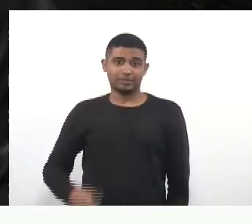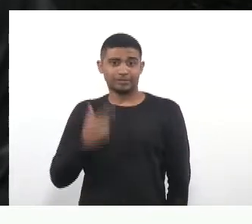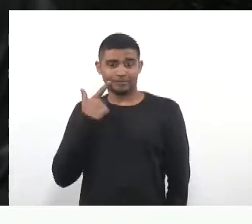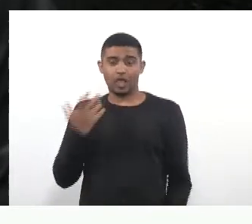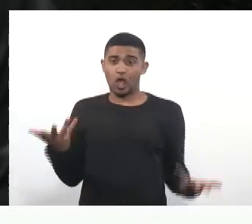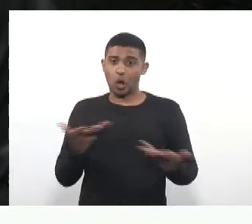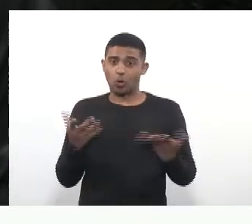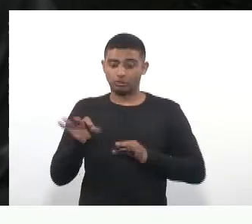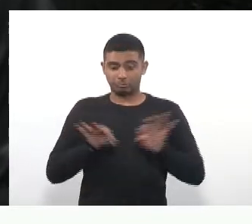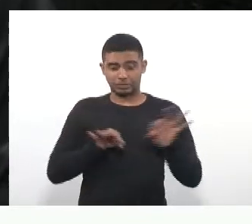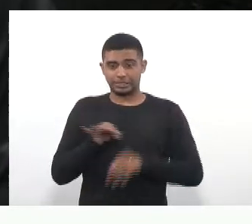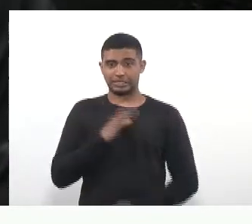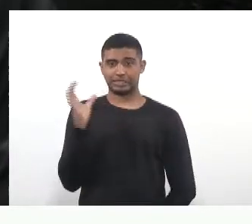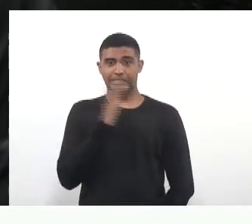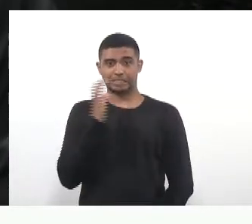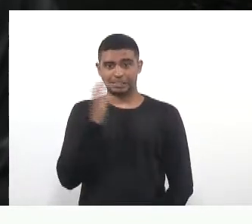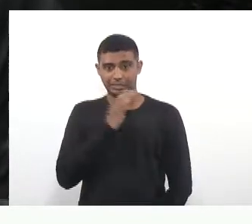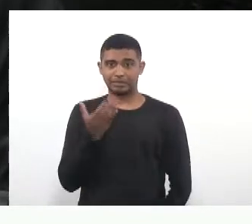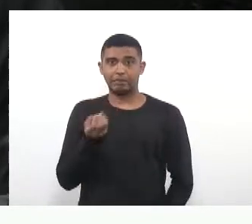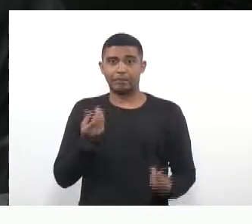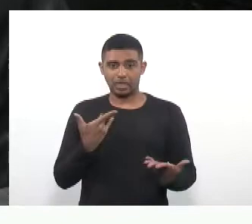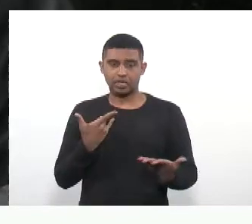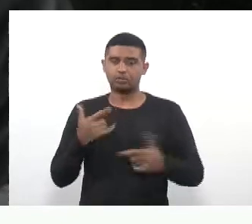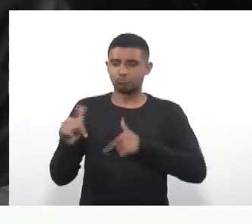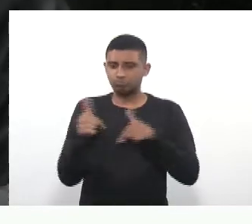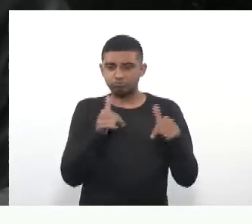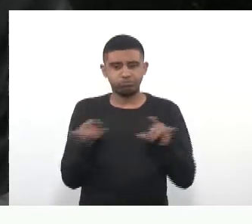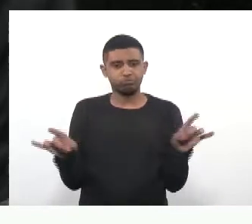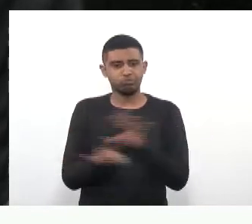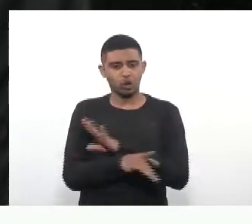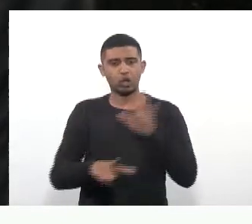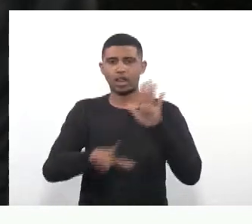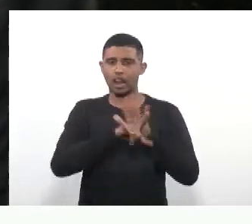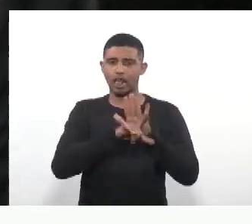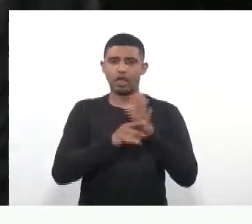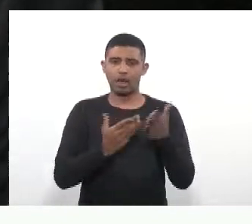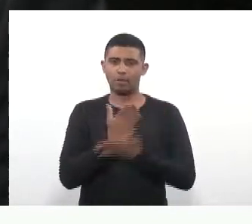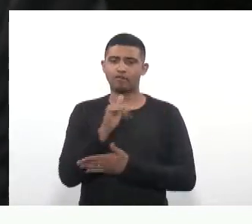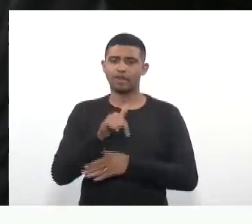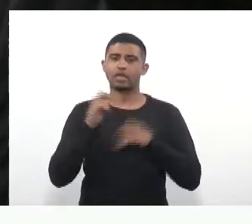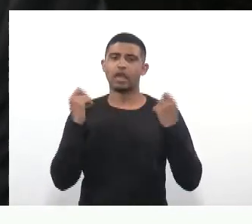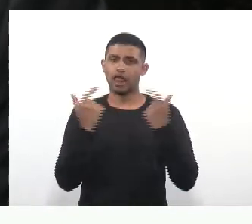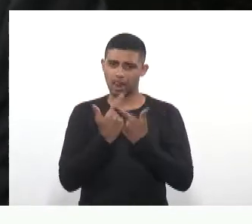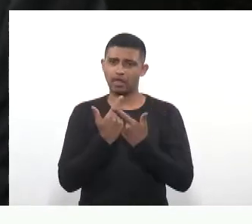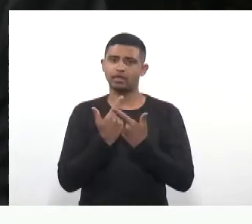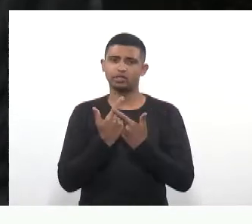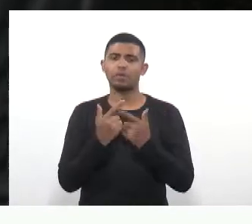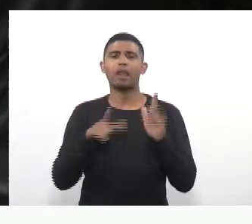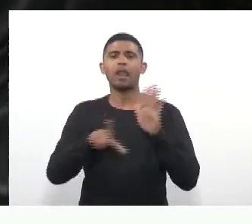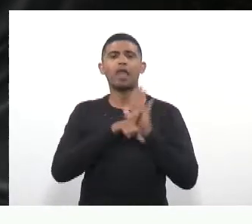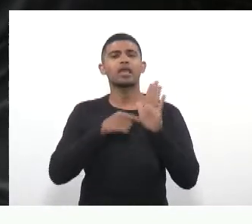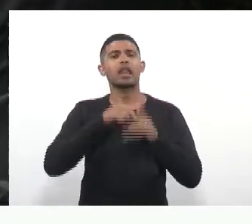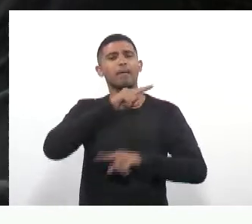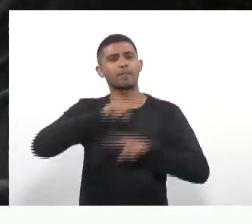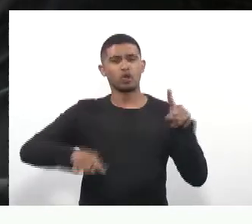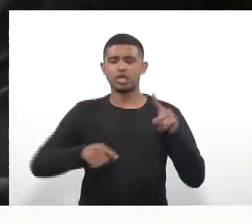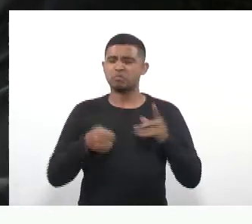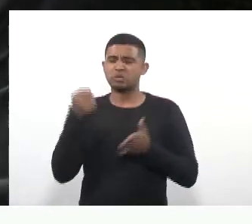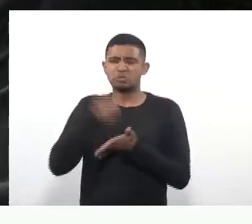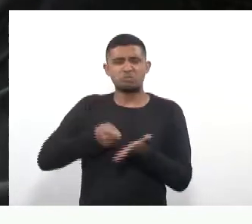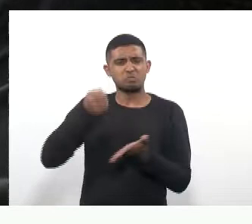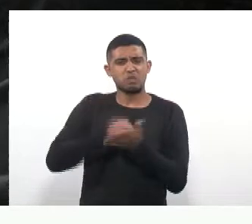acelerar esse processo justamente para executar a lei aprovada por essa Casa, que proíbe qualquer tipo de